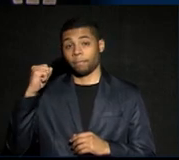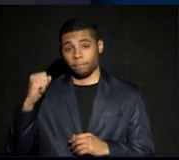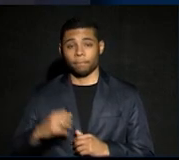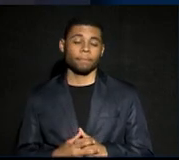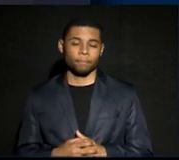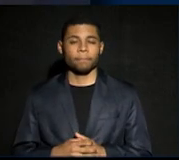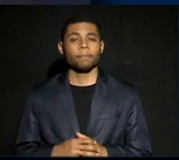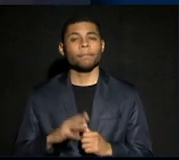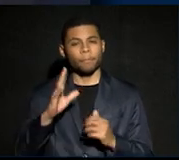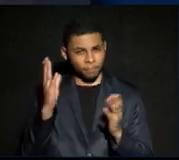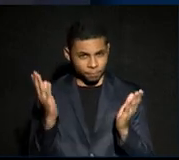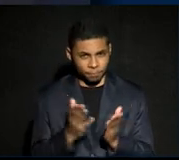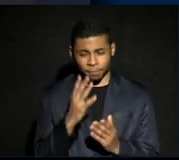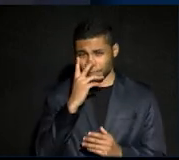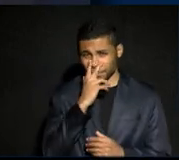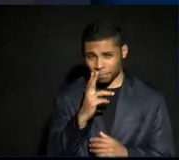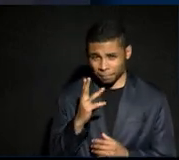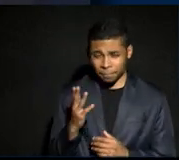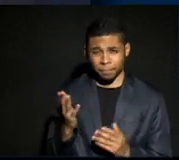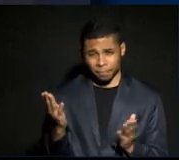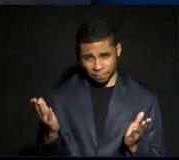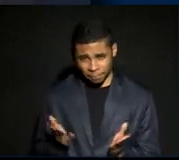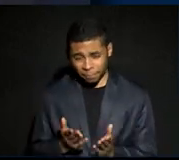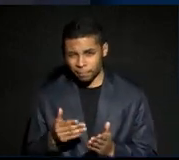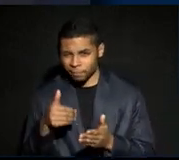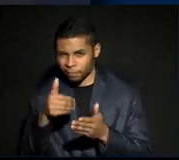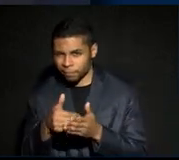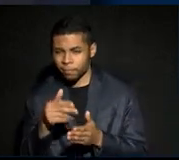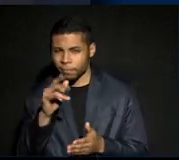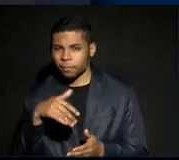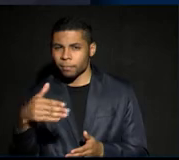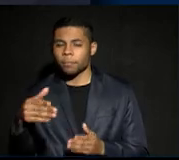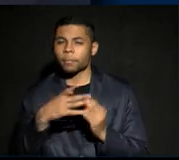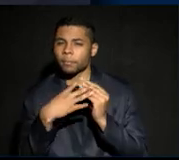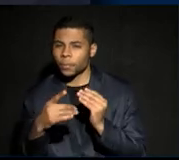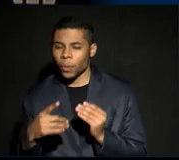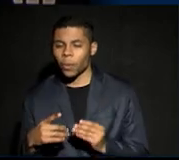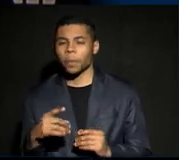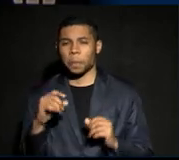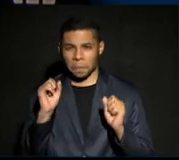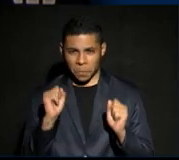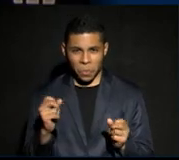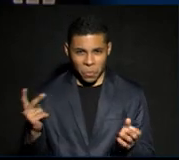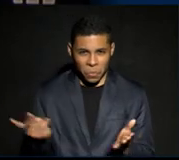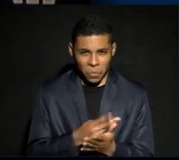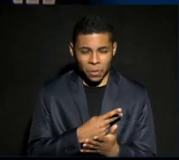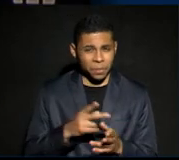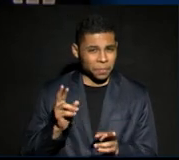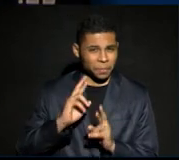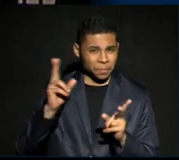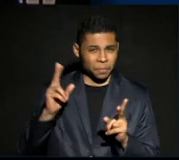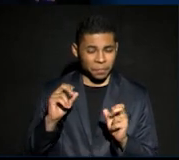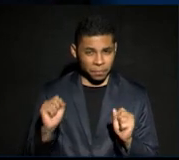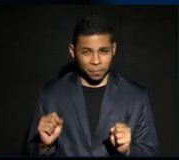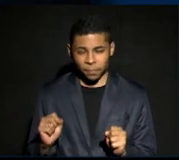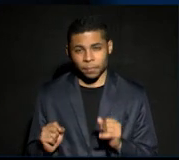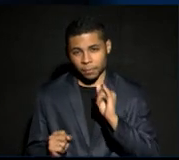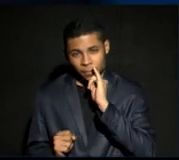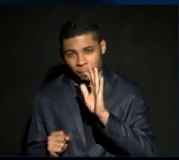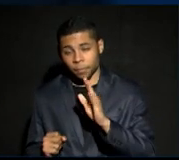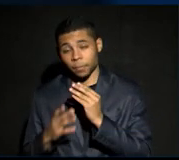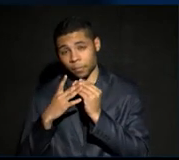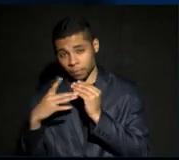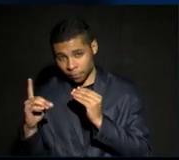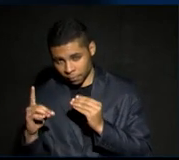forte. Agora, será que nesse eventual próximo movimento do dólar pode acontecer uma diferenciação em que